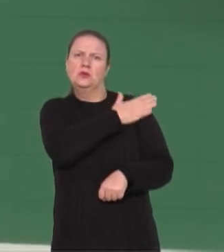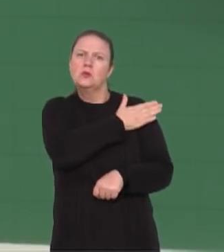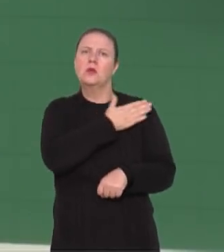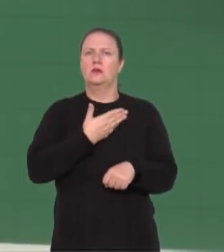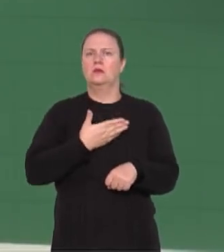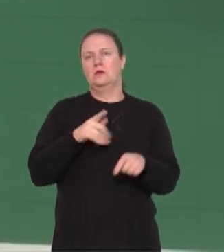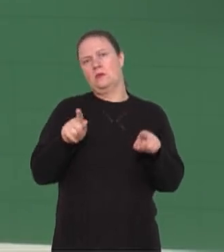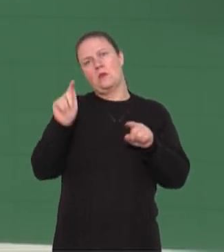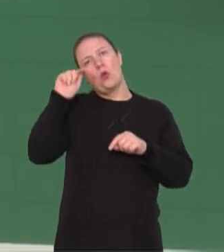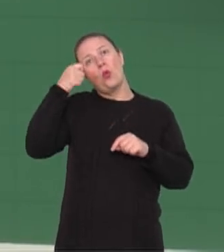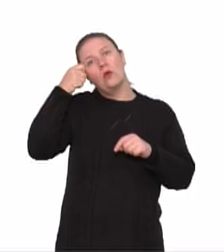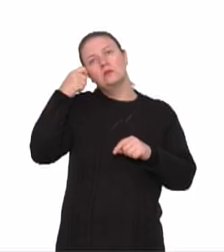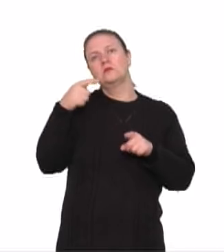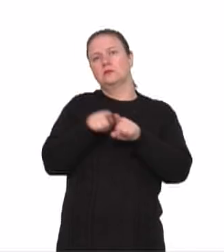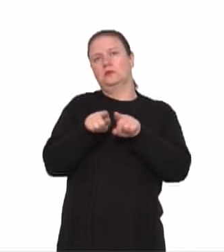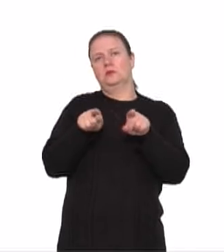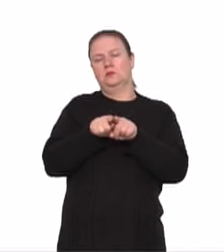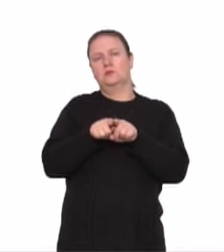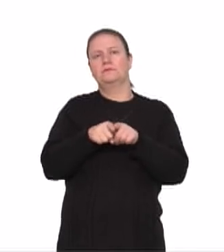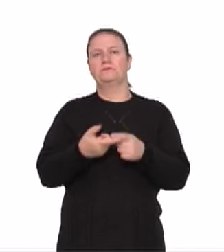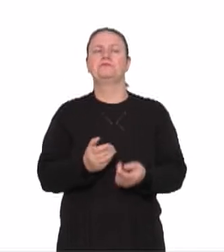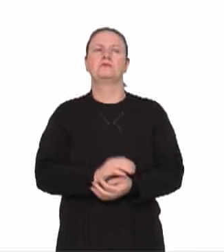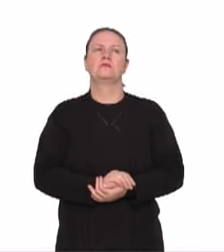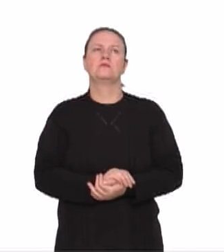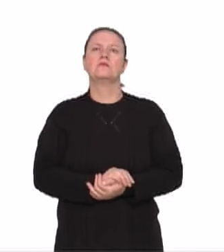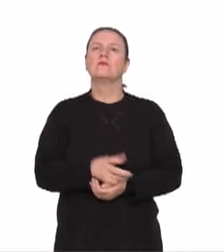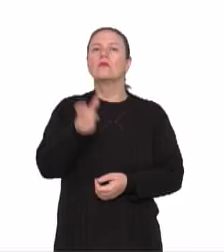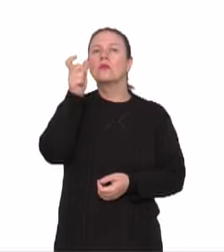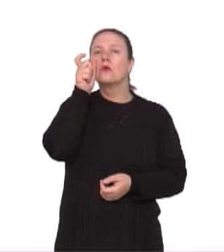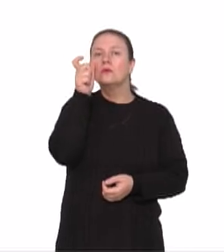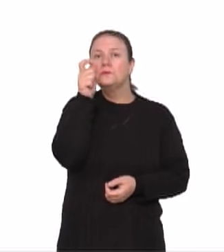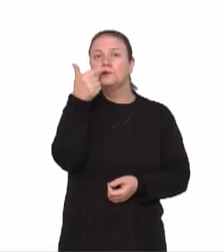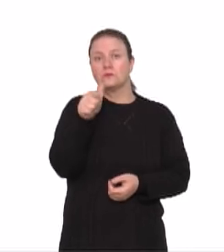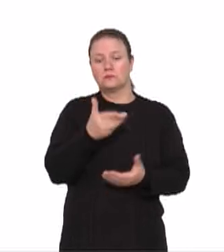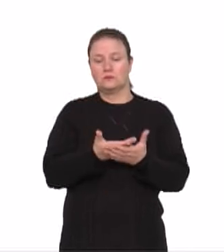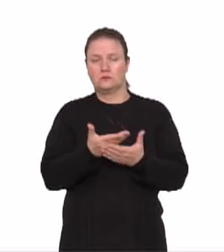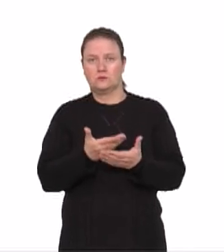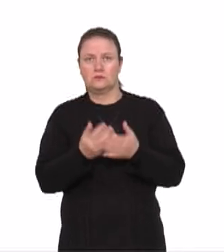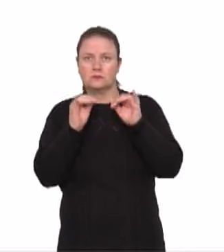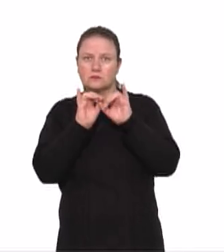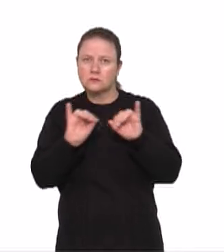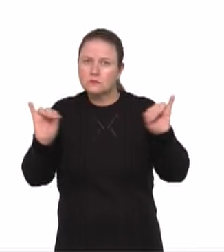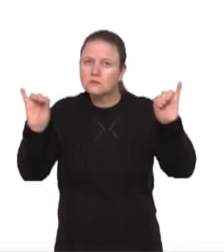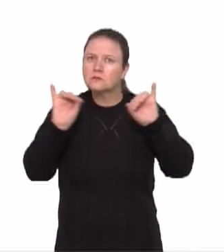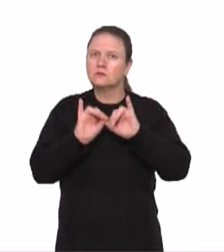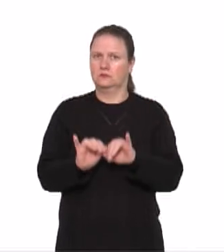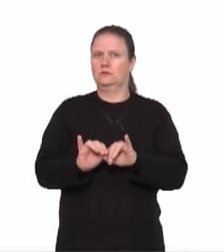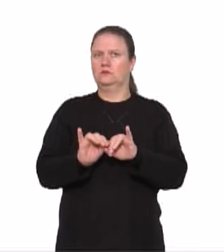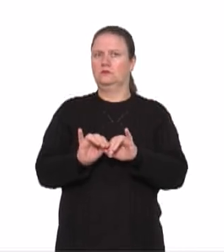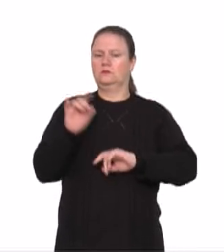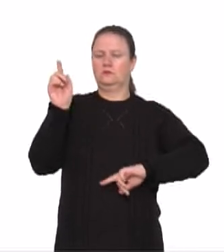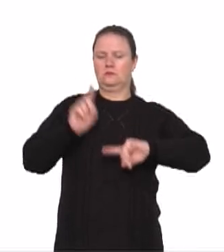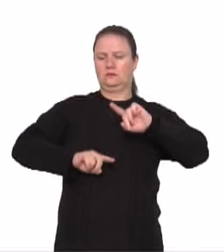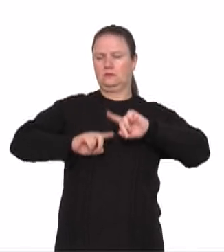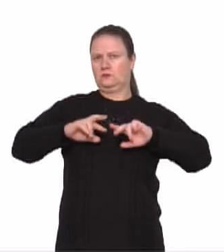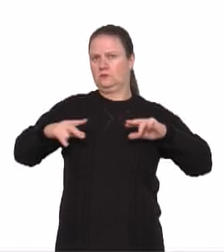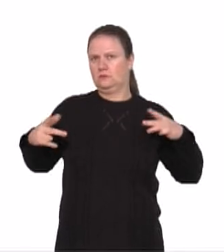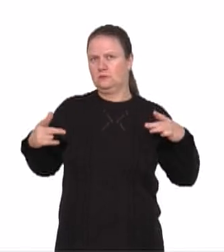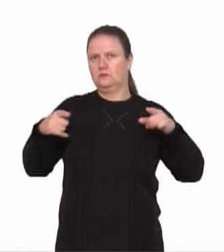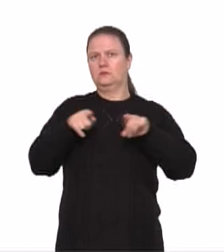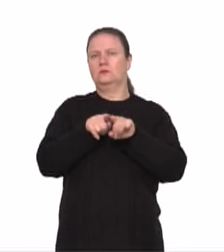discriminação racial e etc. Vimos na outra aula uma notícia, né, e os elementos da